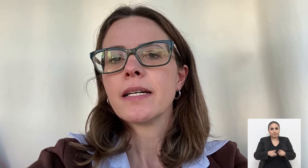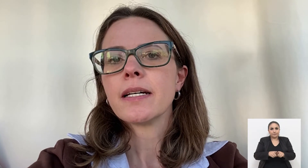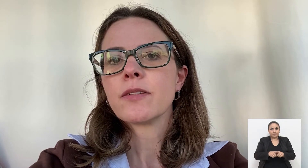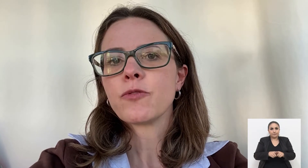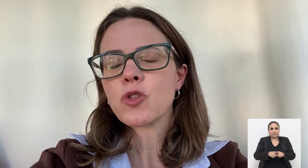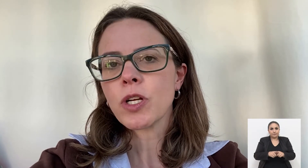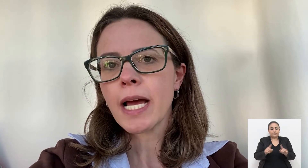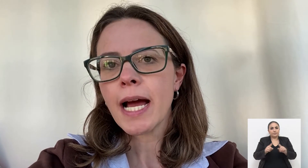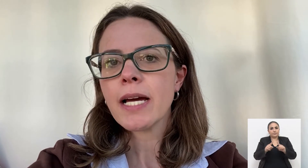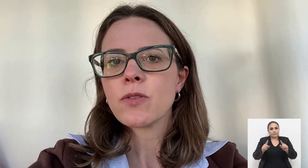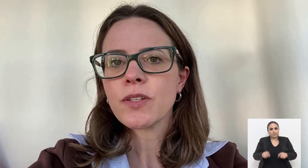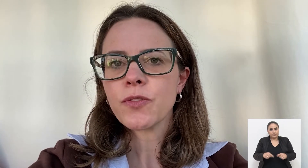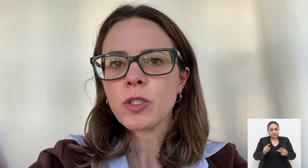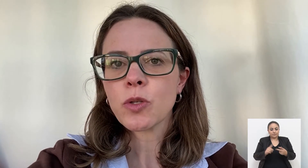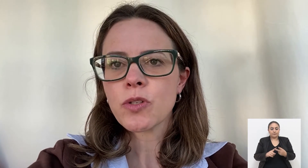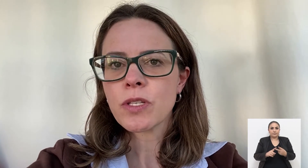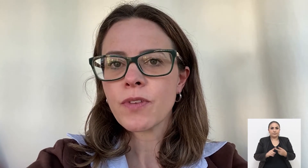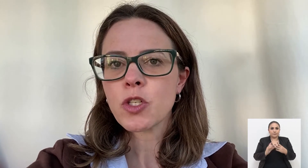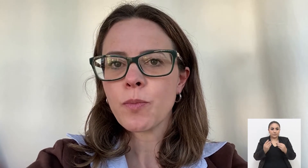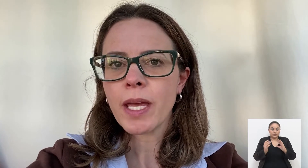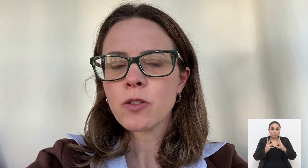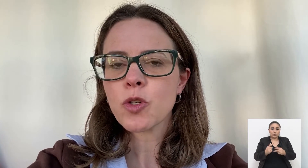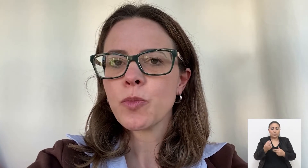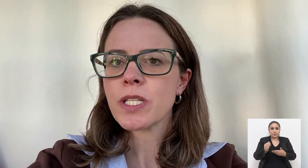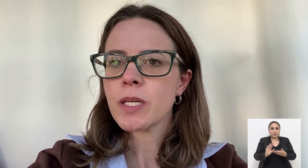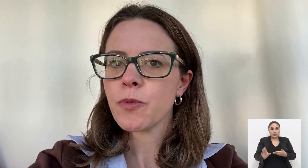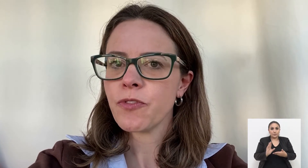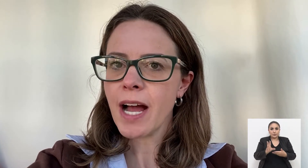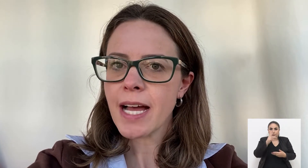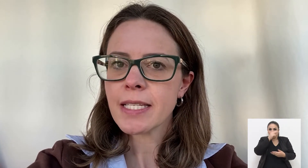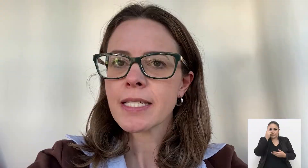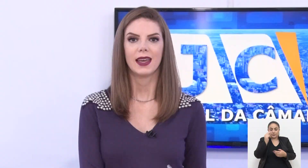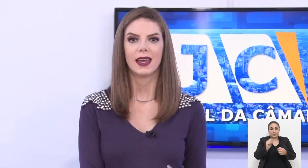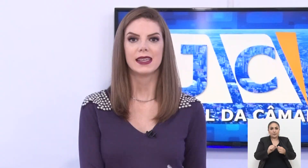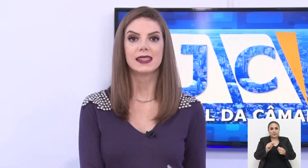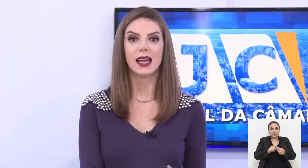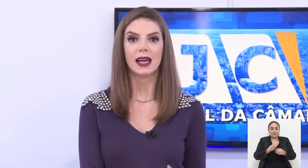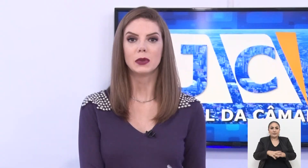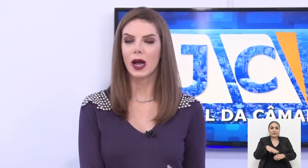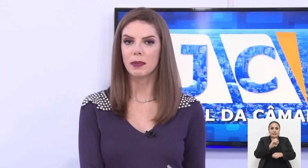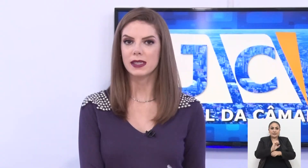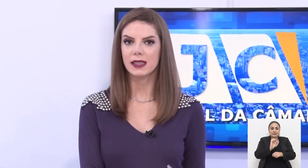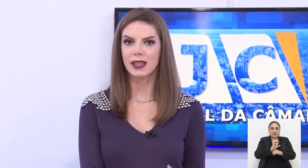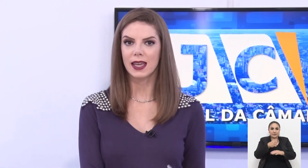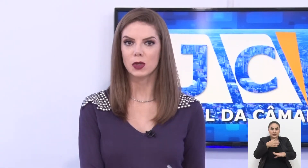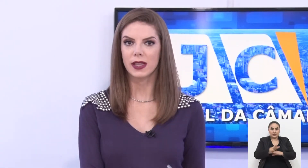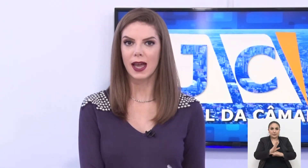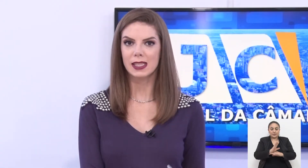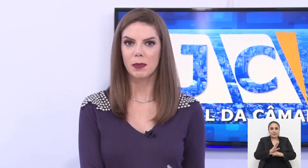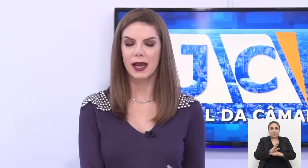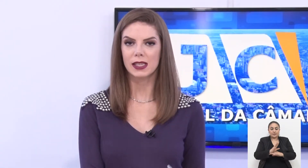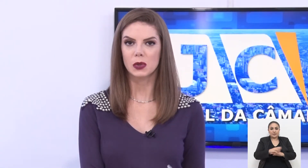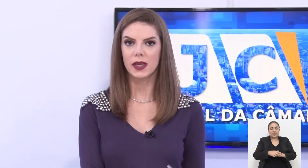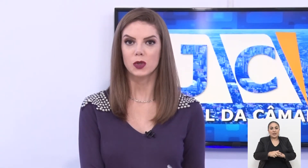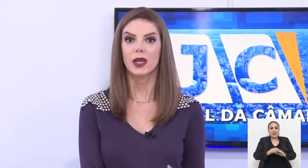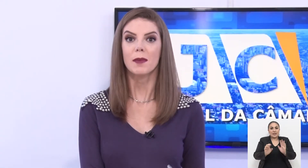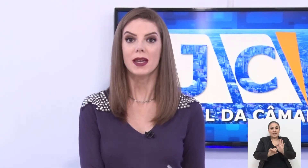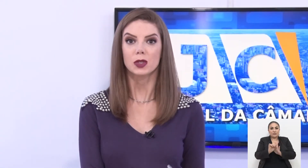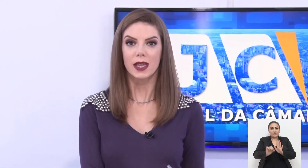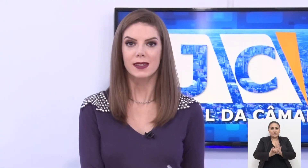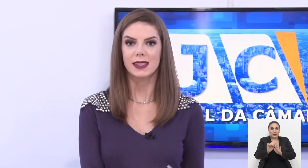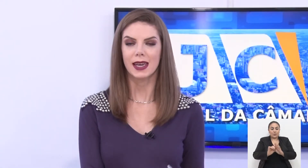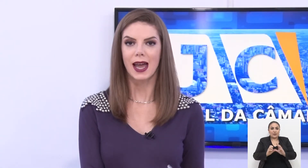né, funcionários, enfim, todos os investimentos que o município faz. Estado apresenta editais para ações